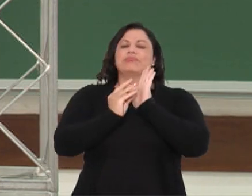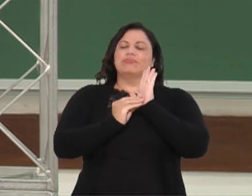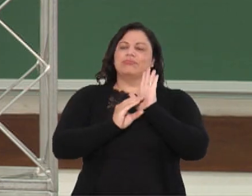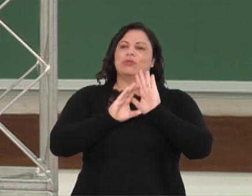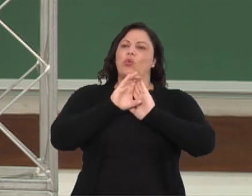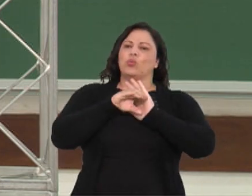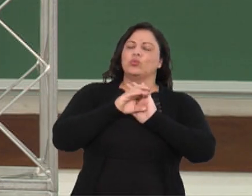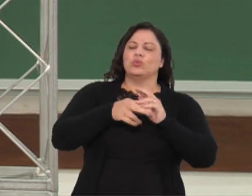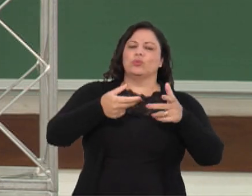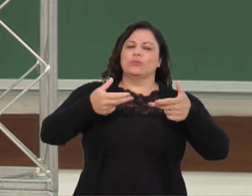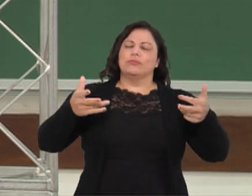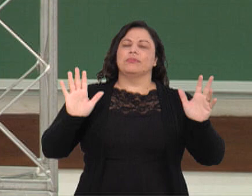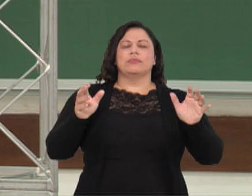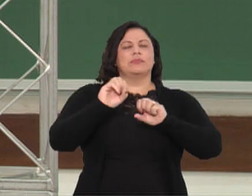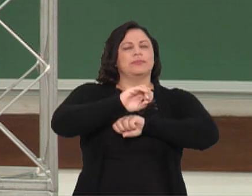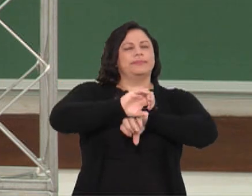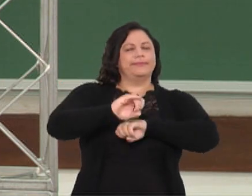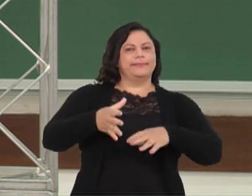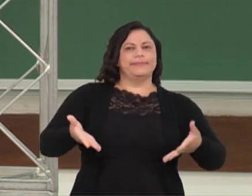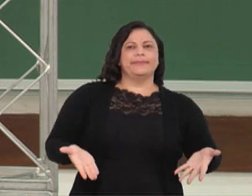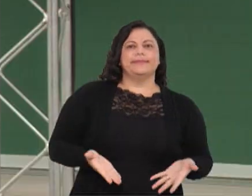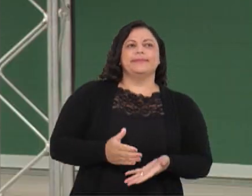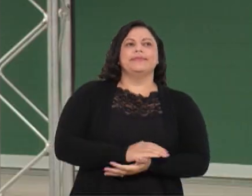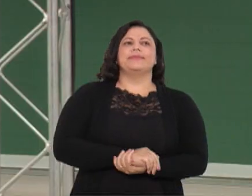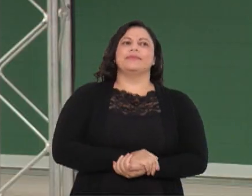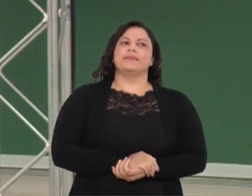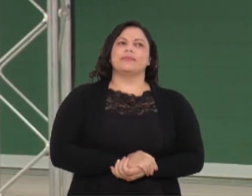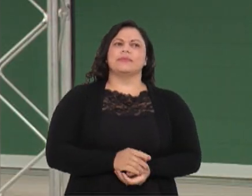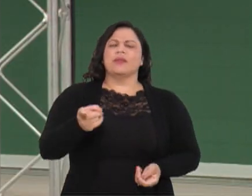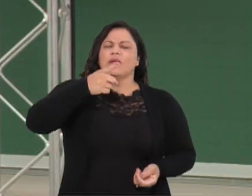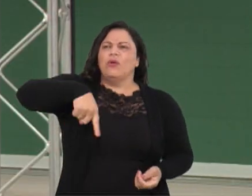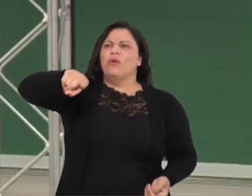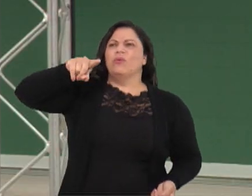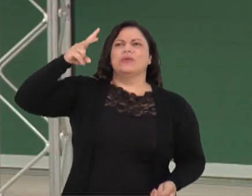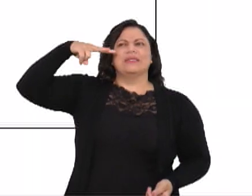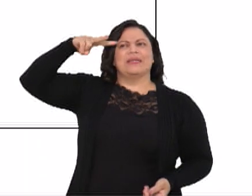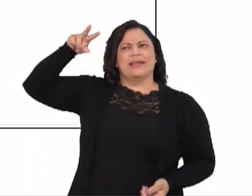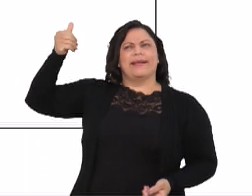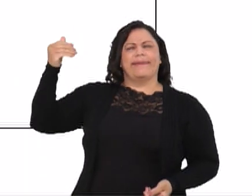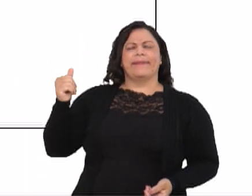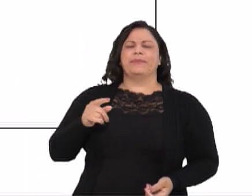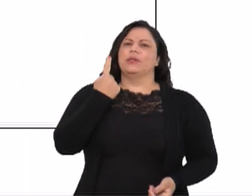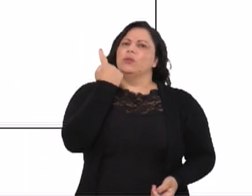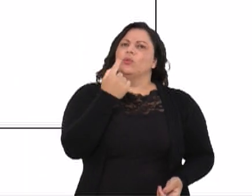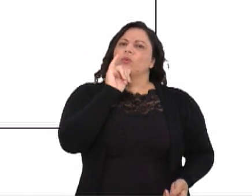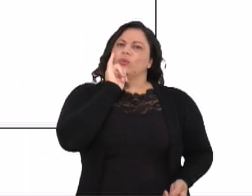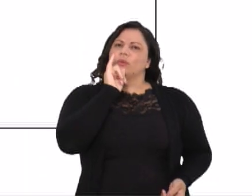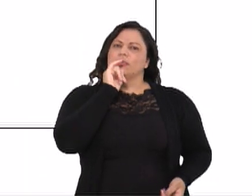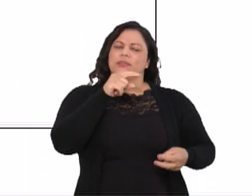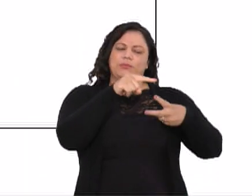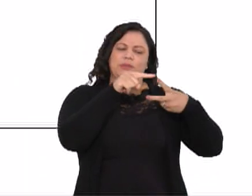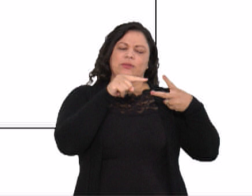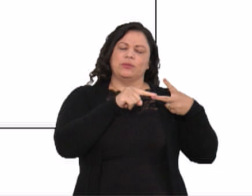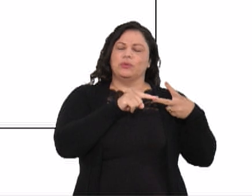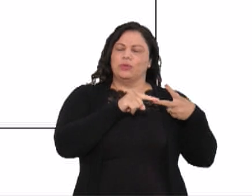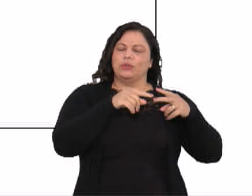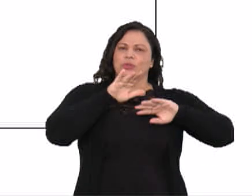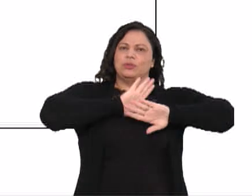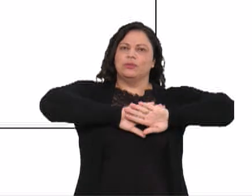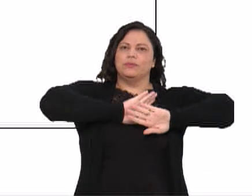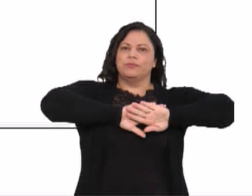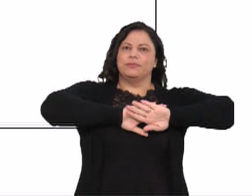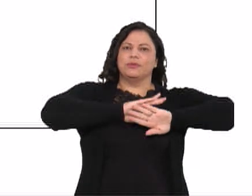que trabalhamos até agora. Você relembra de ao menos um exemplo para dois tipos de